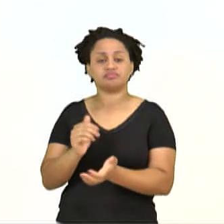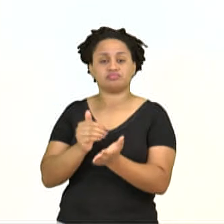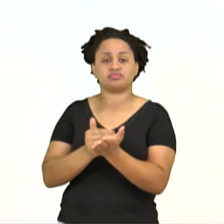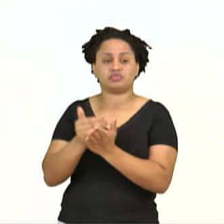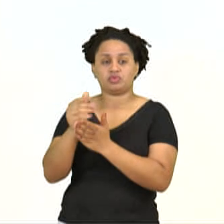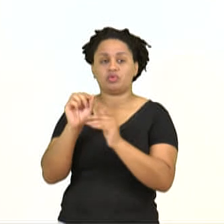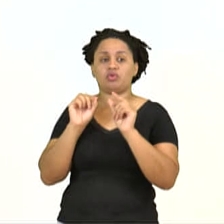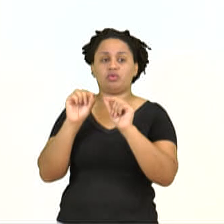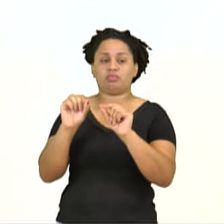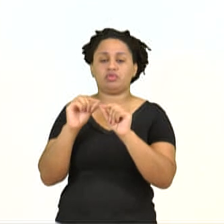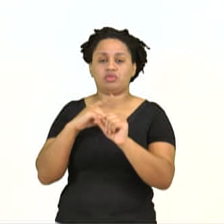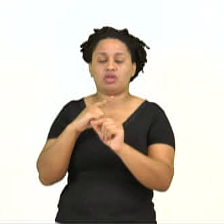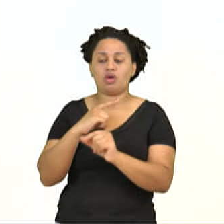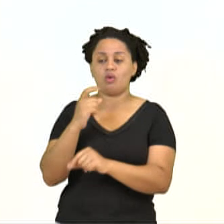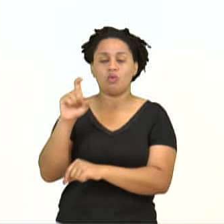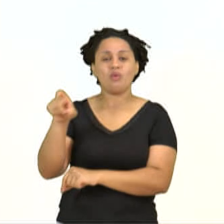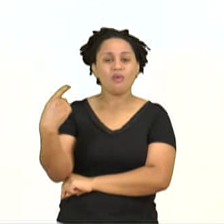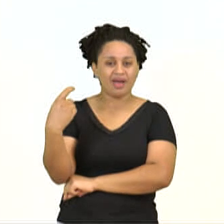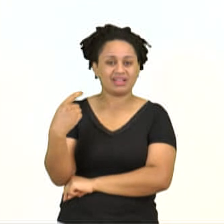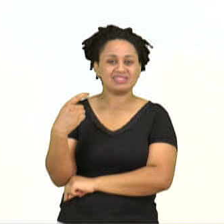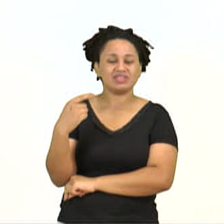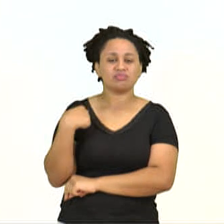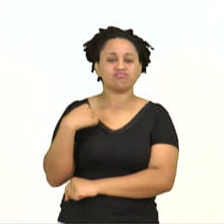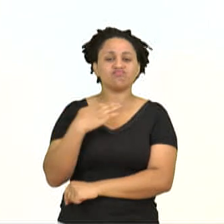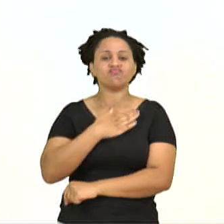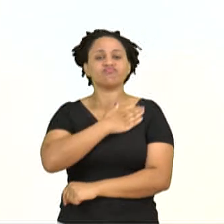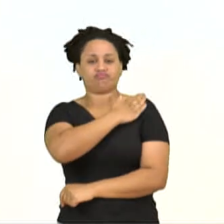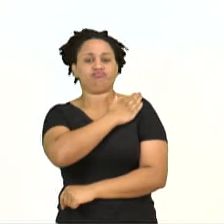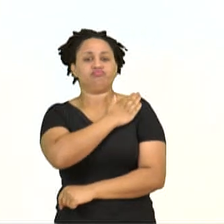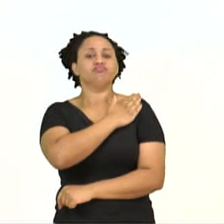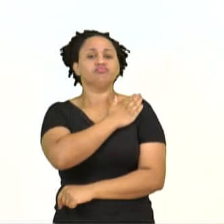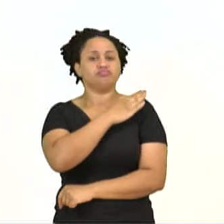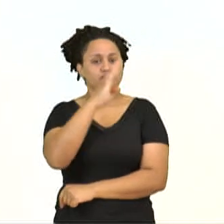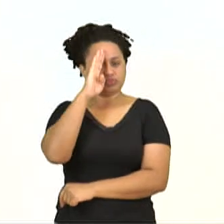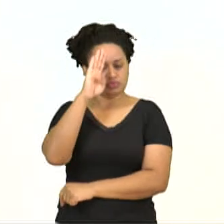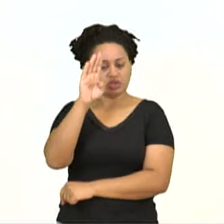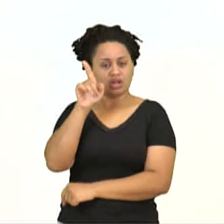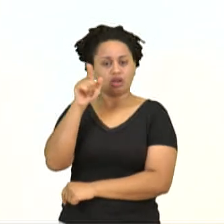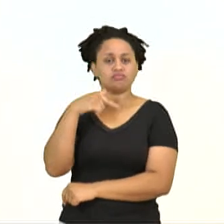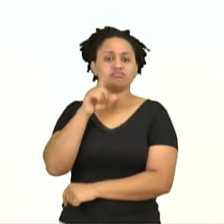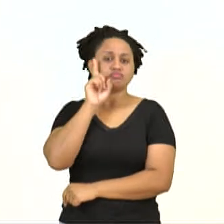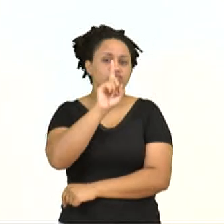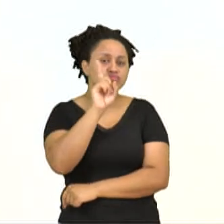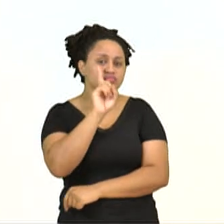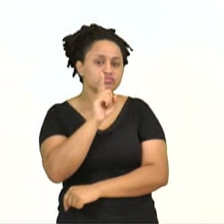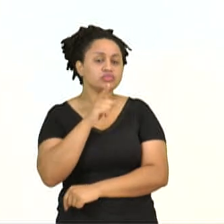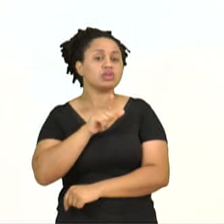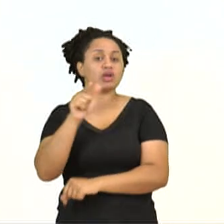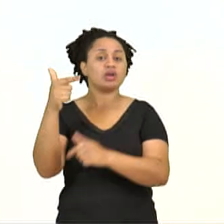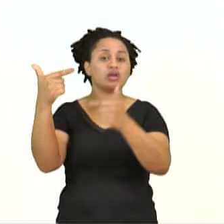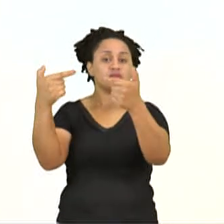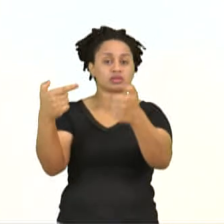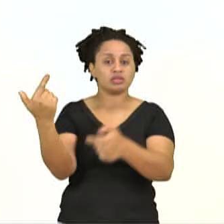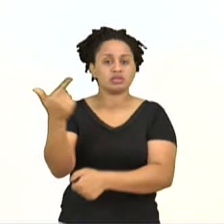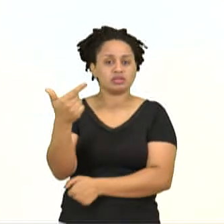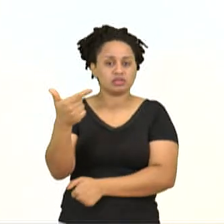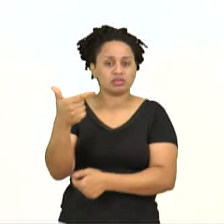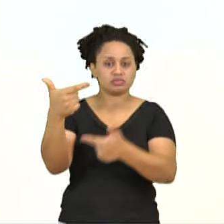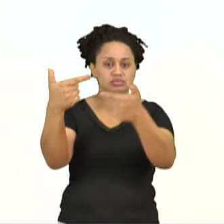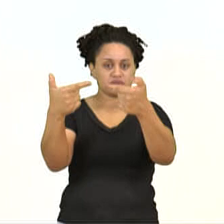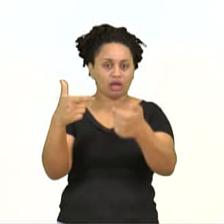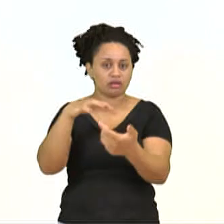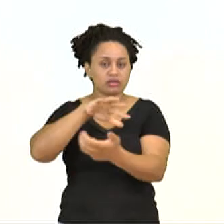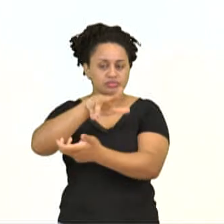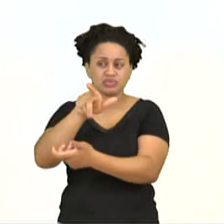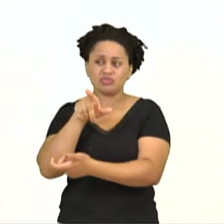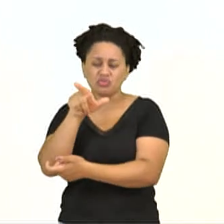por ex-soldados norte-americanos que haviam saído feridos da Segunda Guerra Mundial. Como o esporte